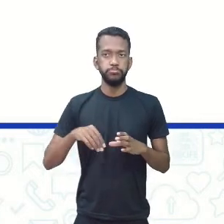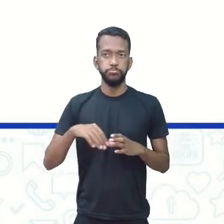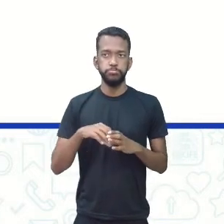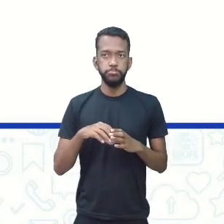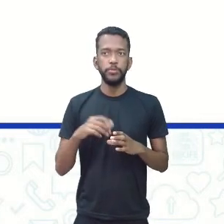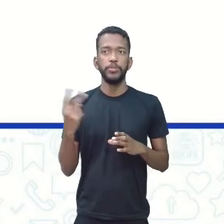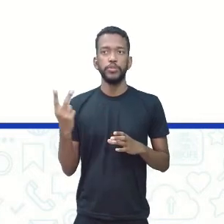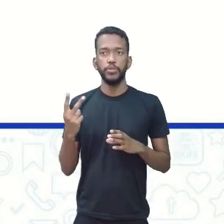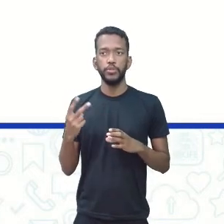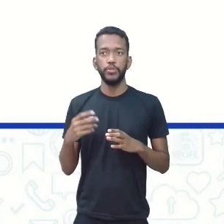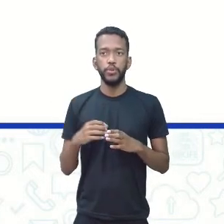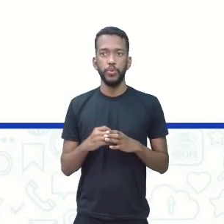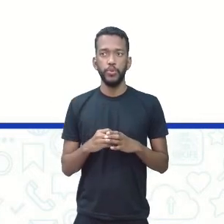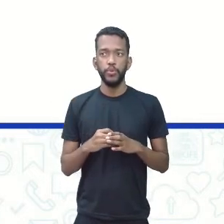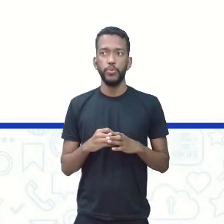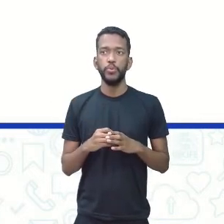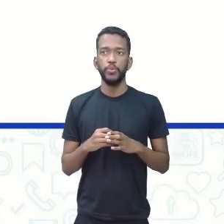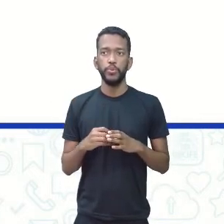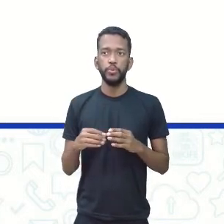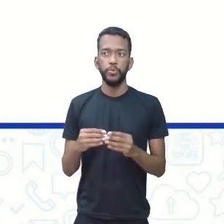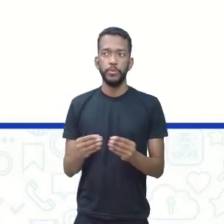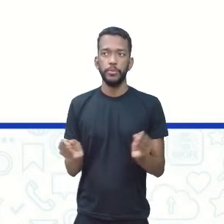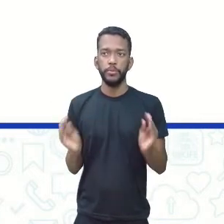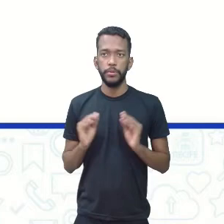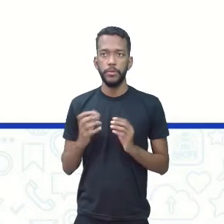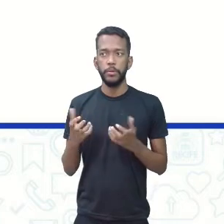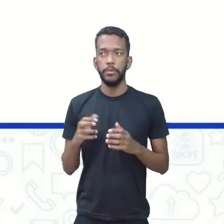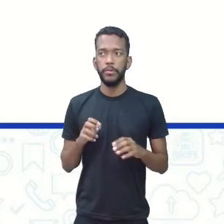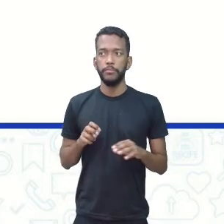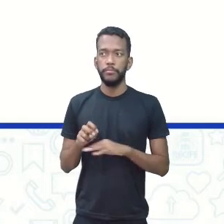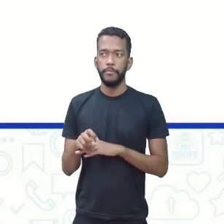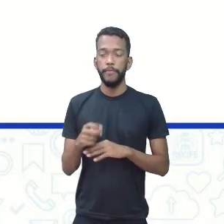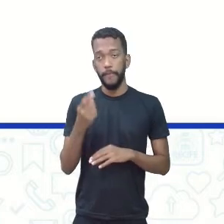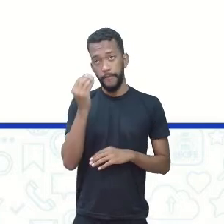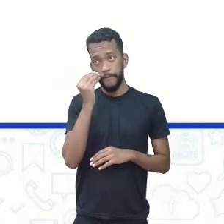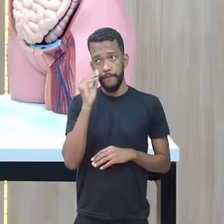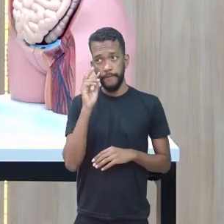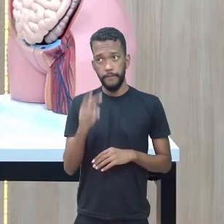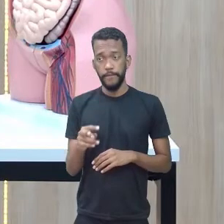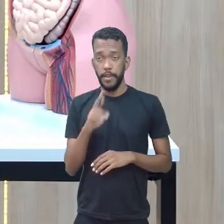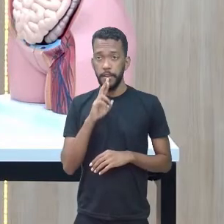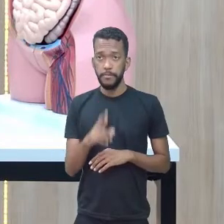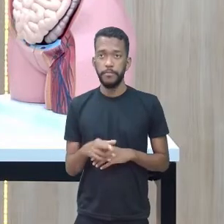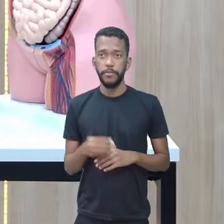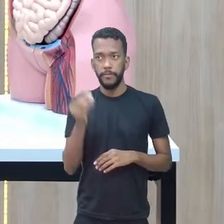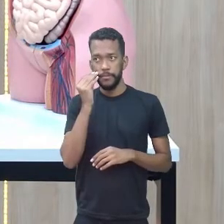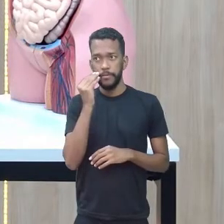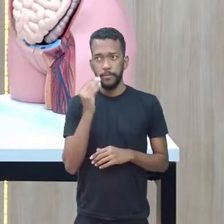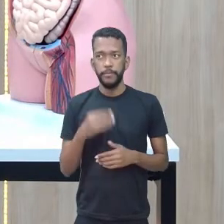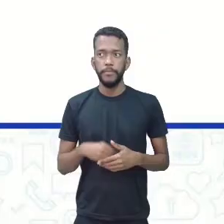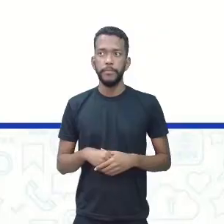é membrana. Mas eu vou correndo para ver a resposta. Vamos lá?